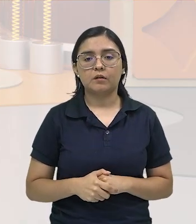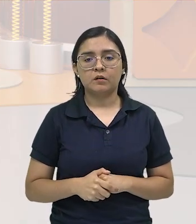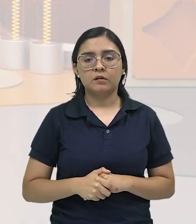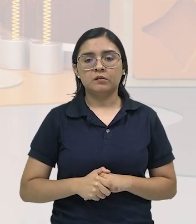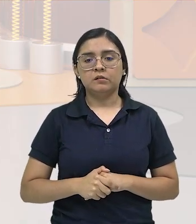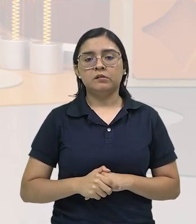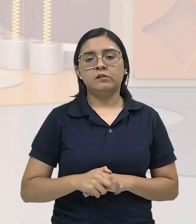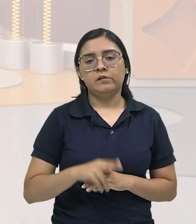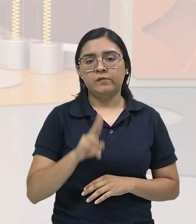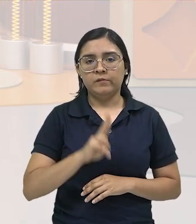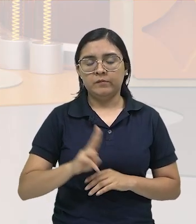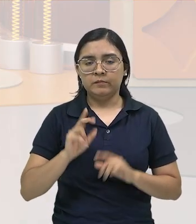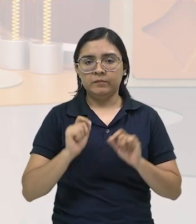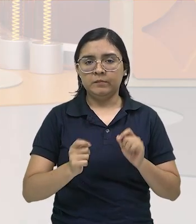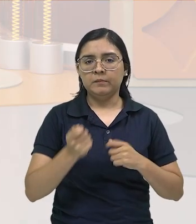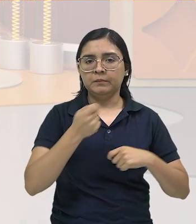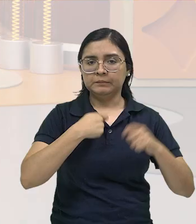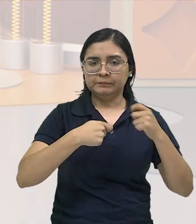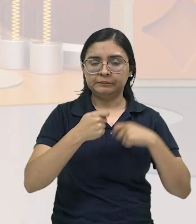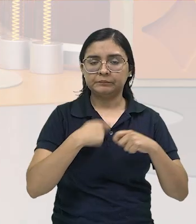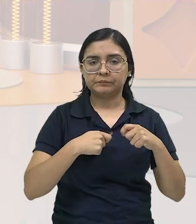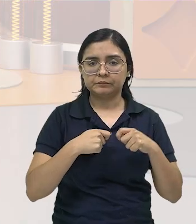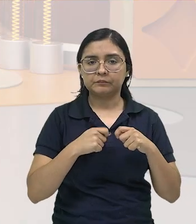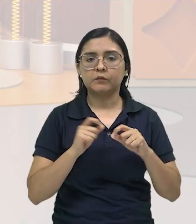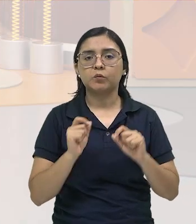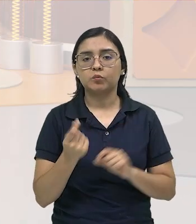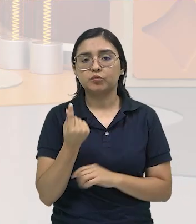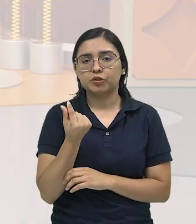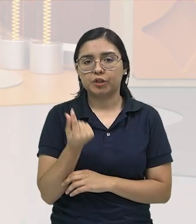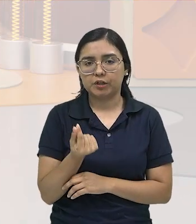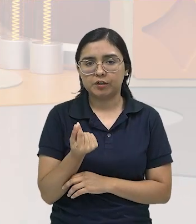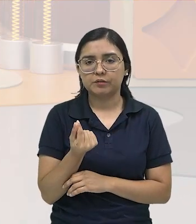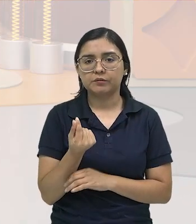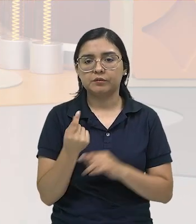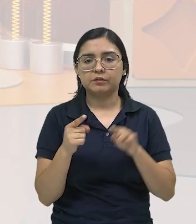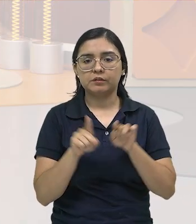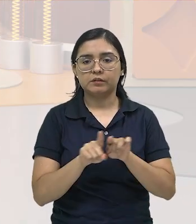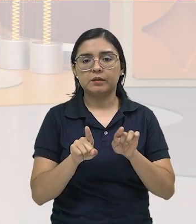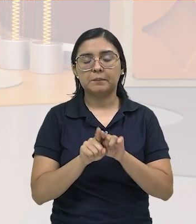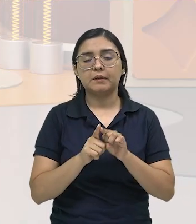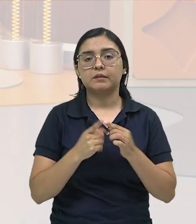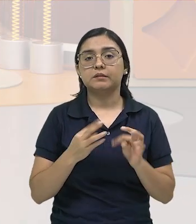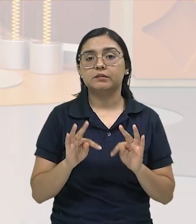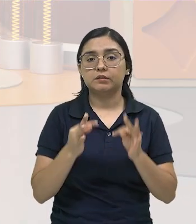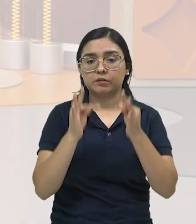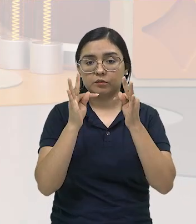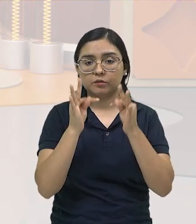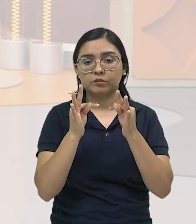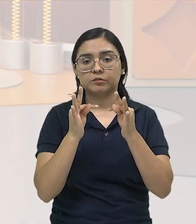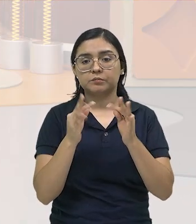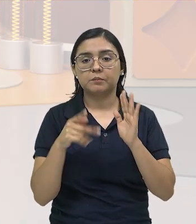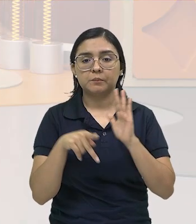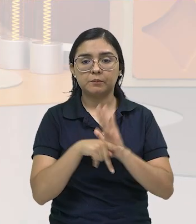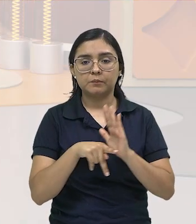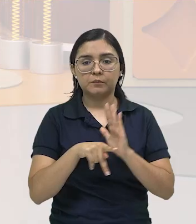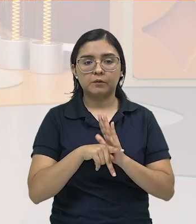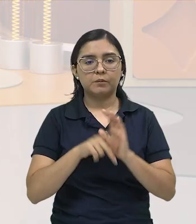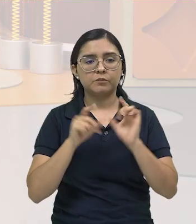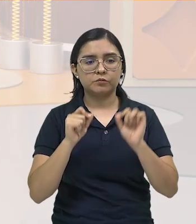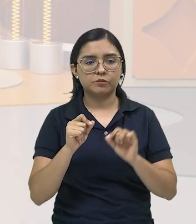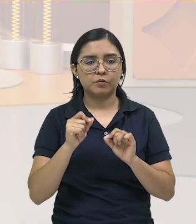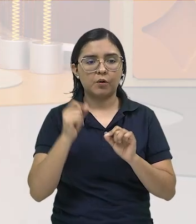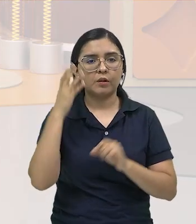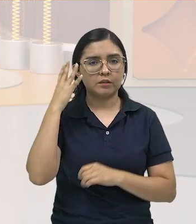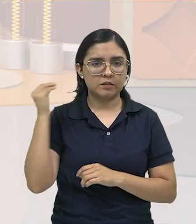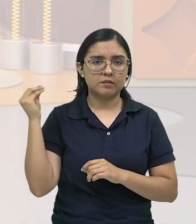para o estabelecimento da economia açucareira o dinheiro e parte da tecnologia de quem? Dos holandeses, que entraram com